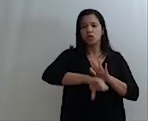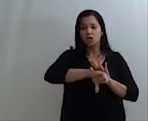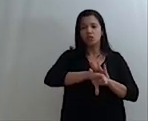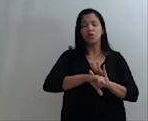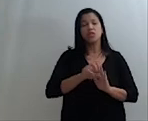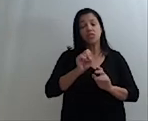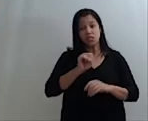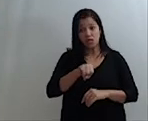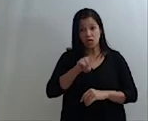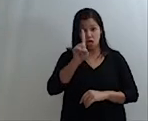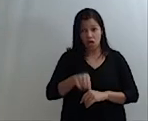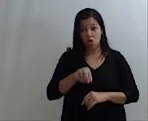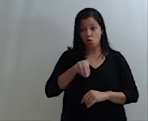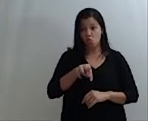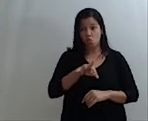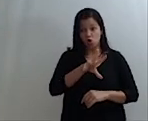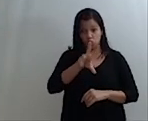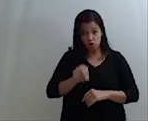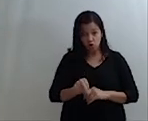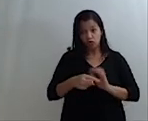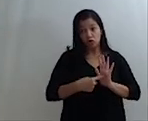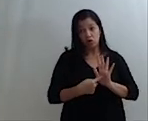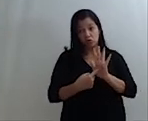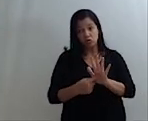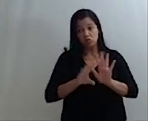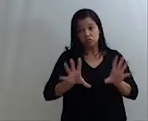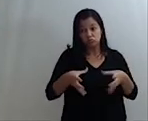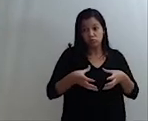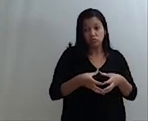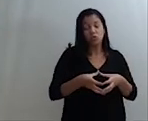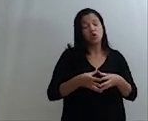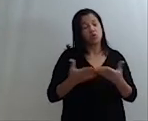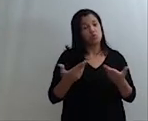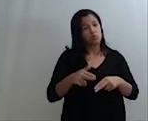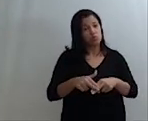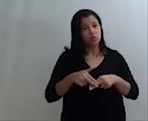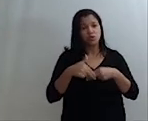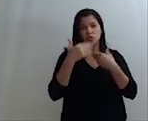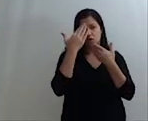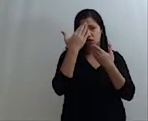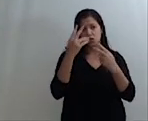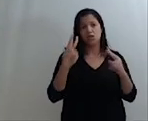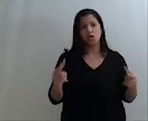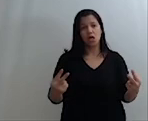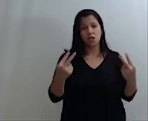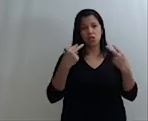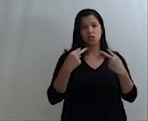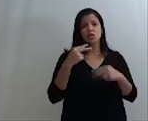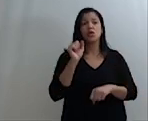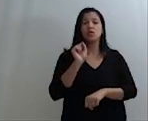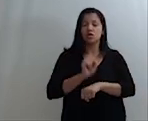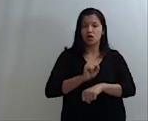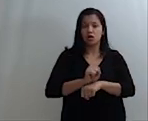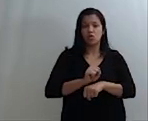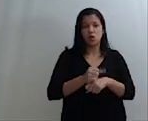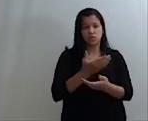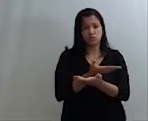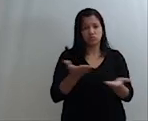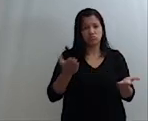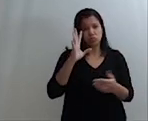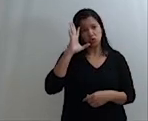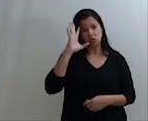motivo apresentado pela autoridade coat eu agradeço pela atenção e aguardo a decisão de vossas